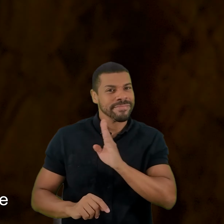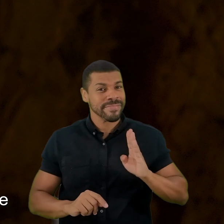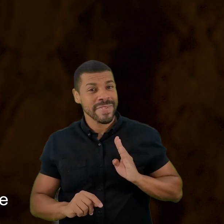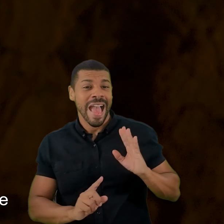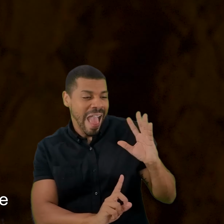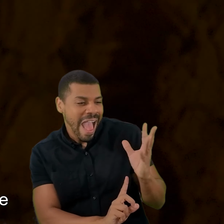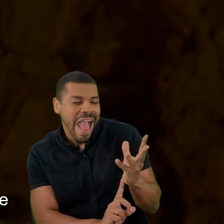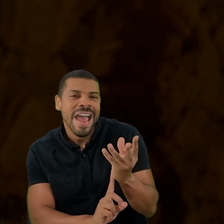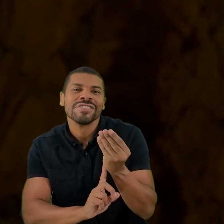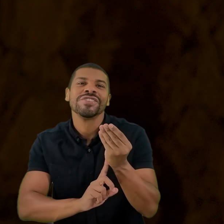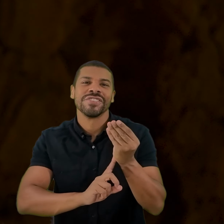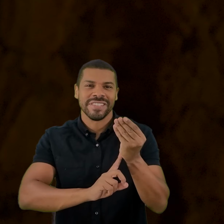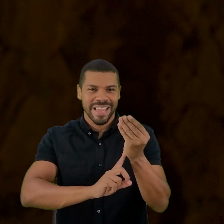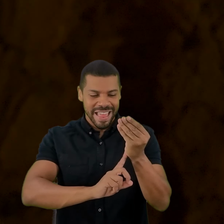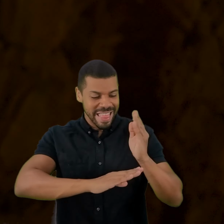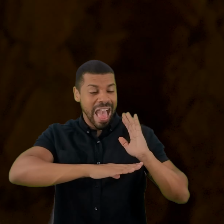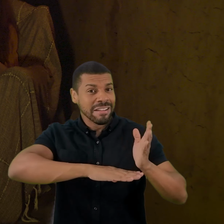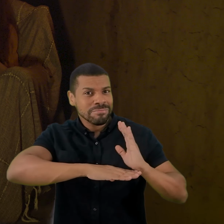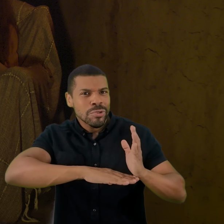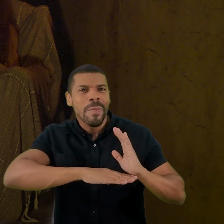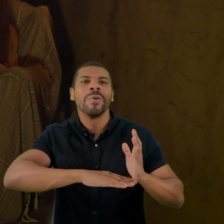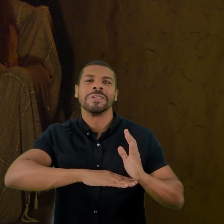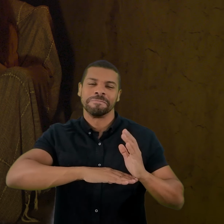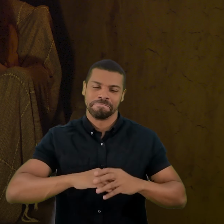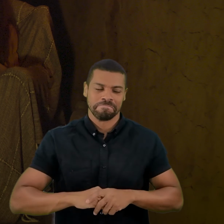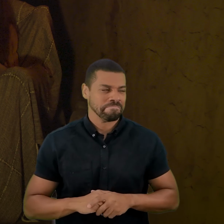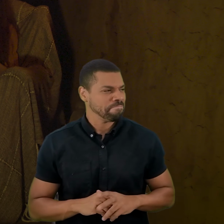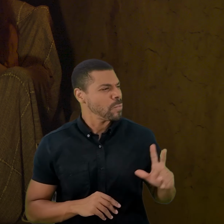considerado um dos grandes artistas da arte contemporânea.